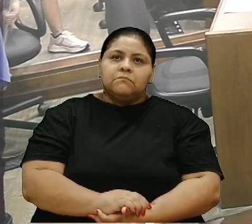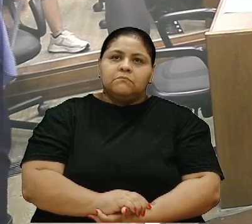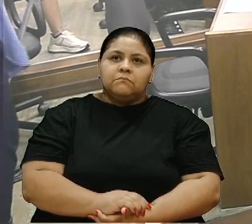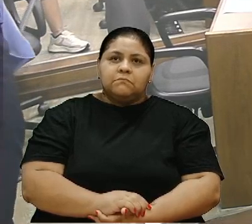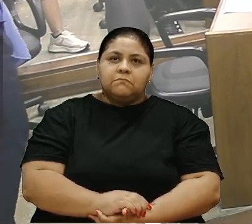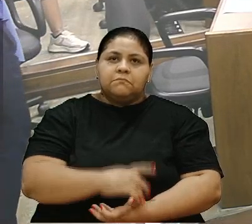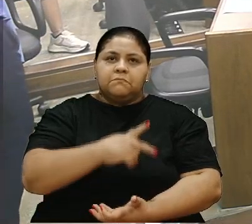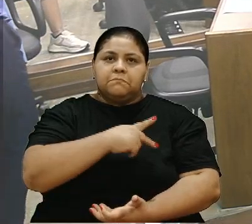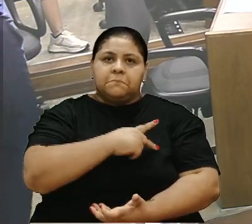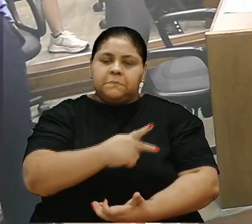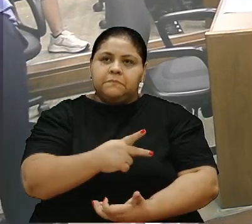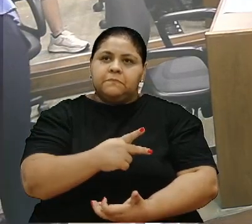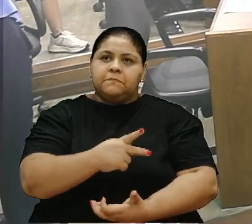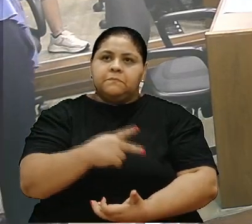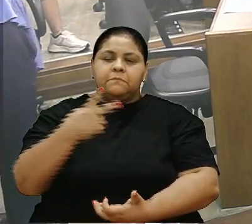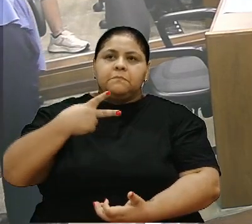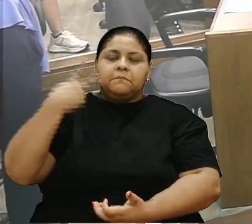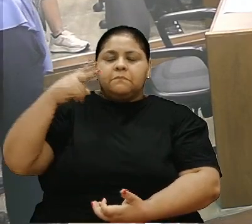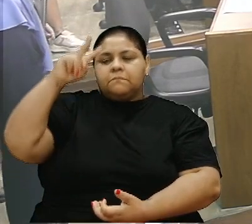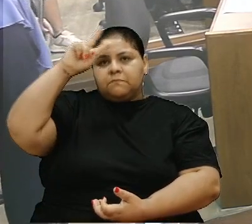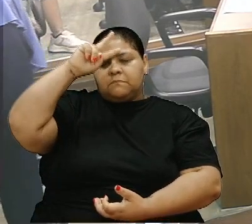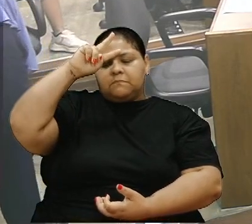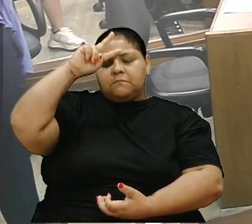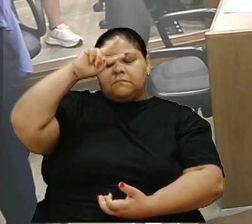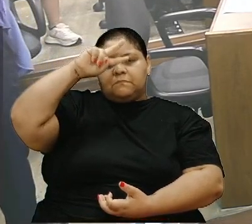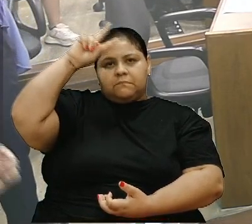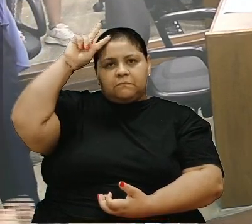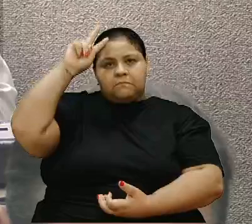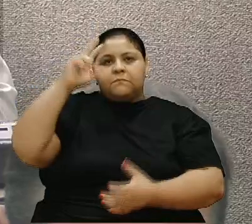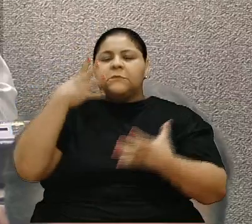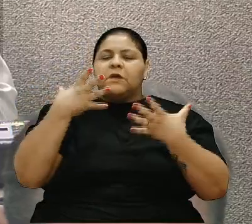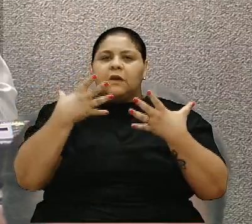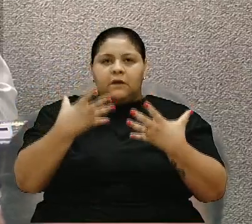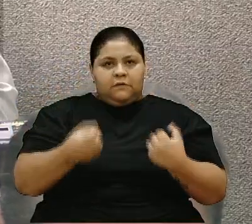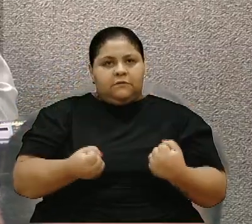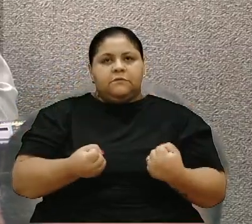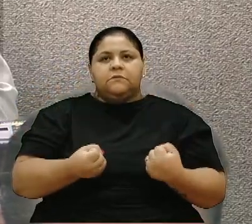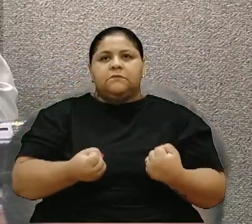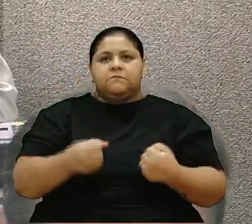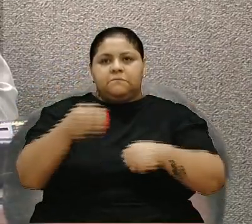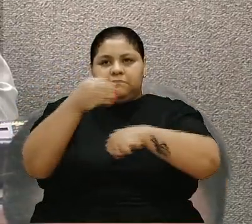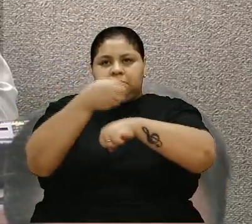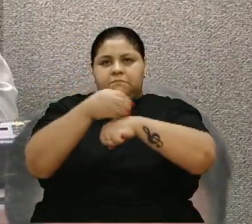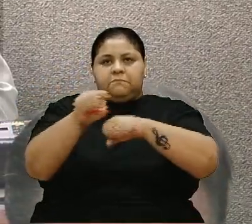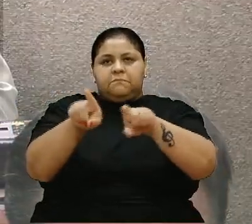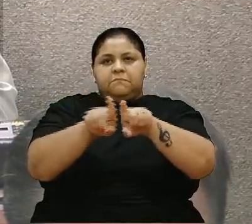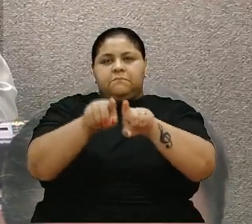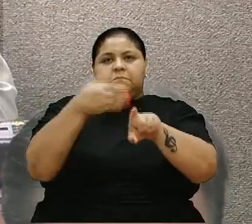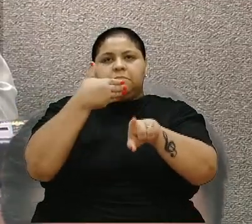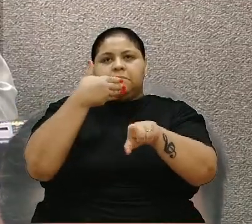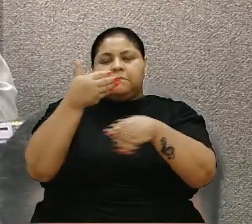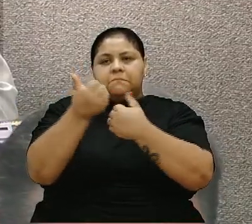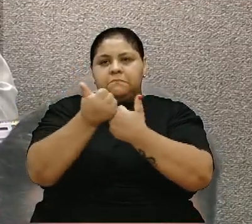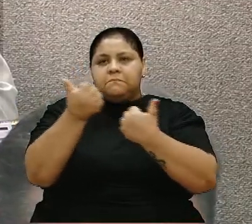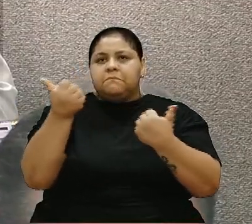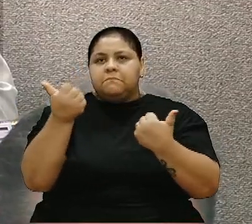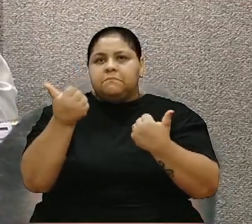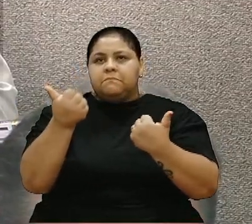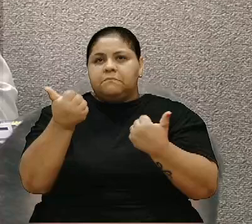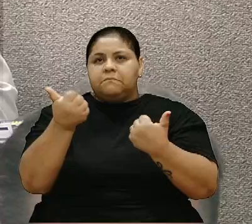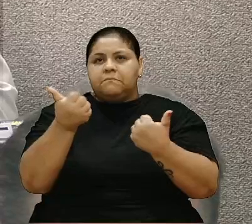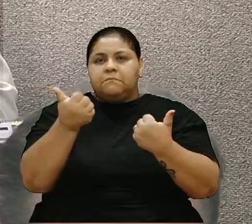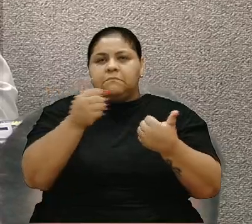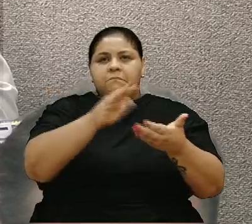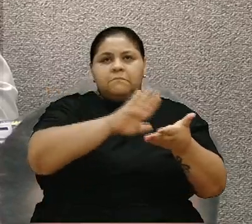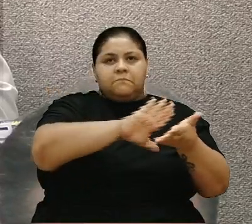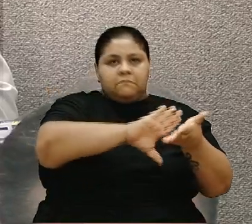Senhor presidente, vereador Eloy Frisso, de pronto aceito vossa sugestão e também peço à assessoria que retire o nosso voto.